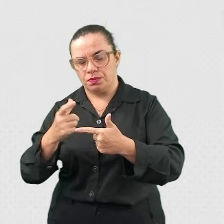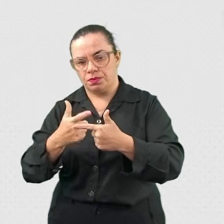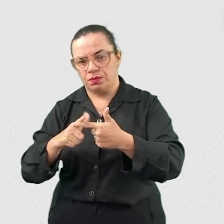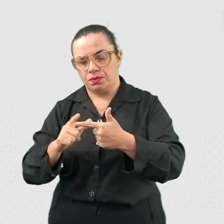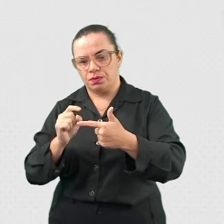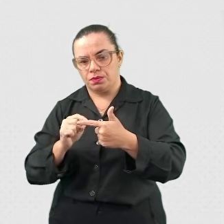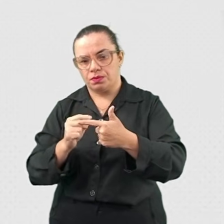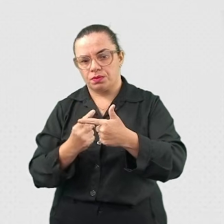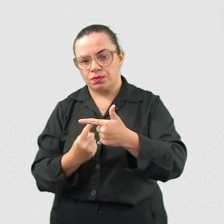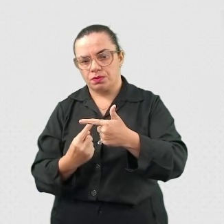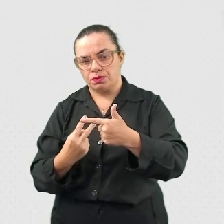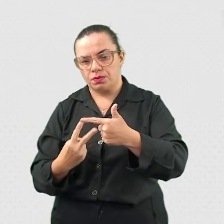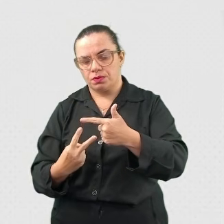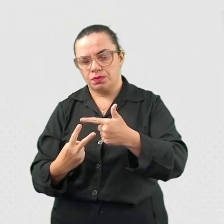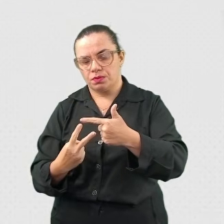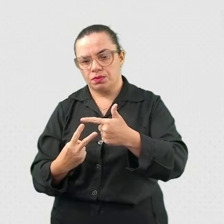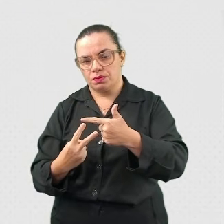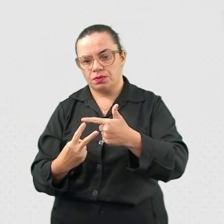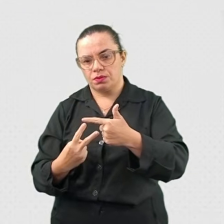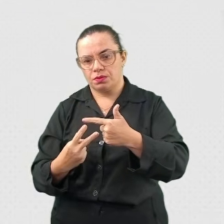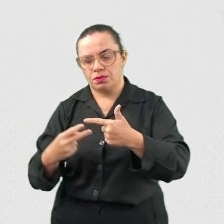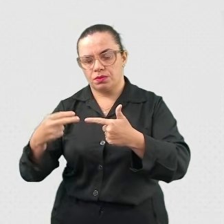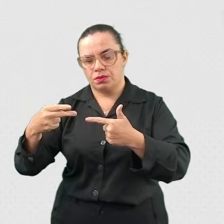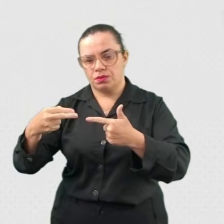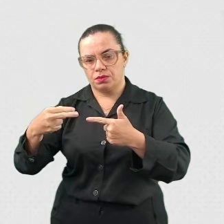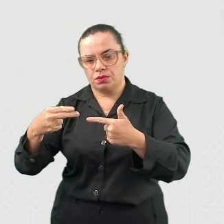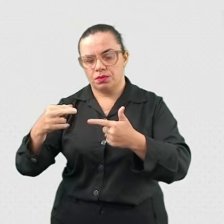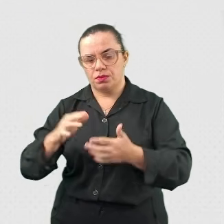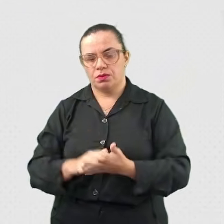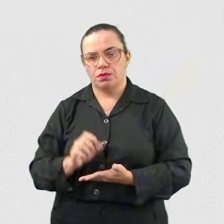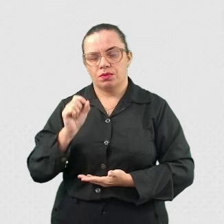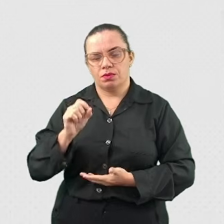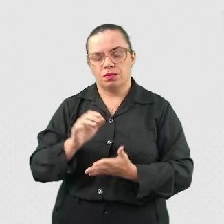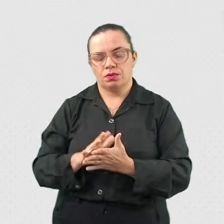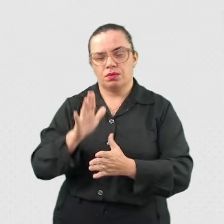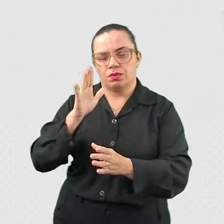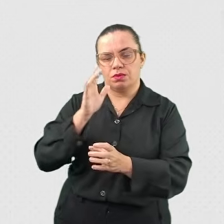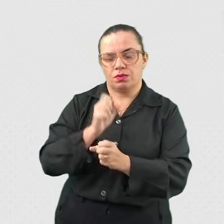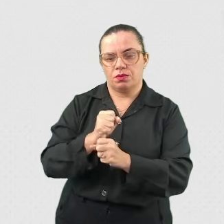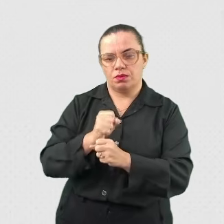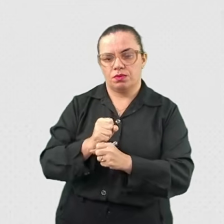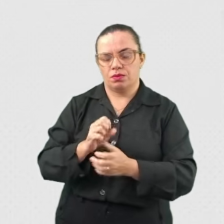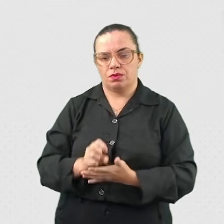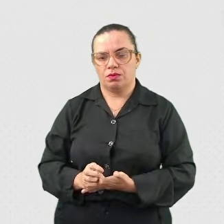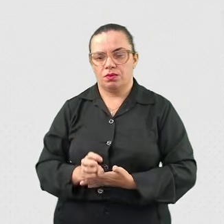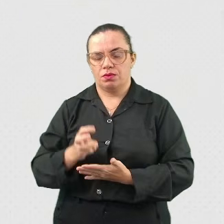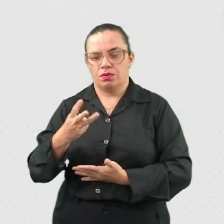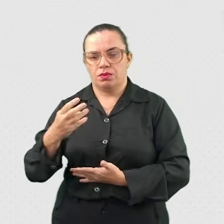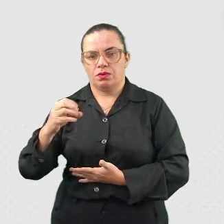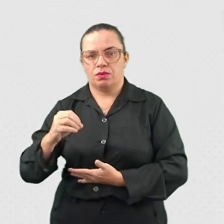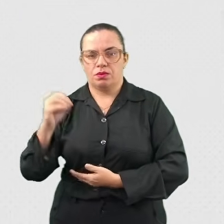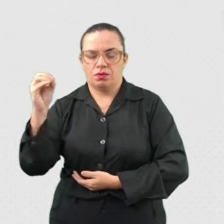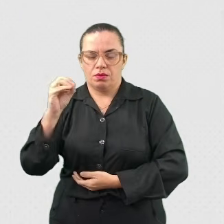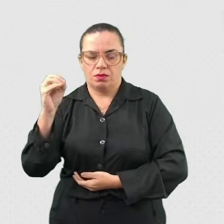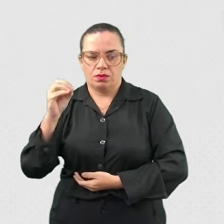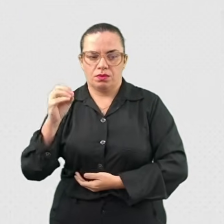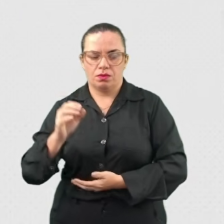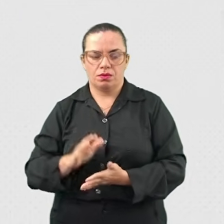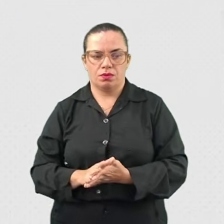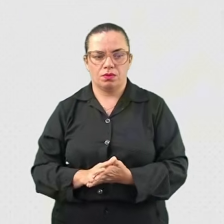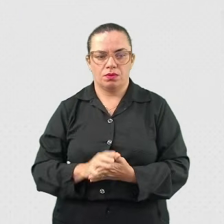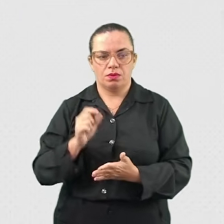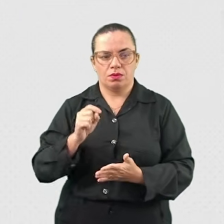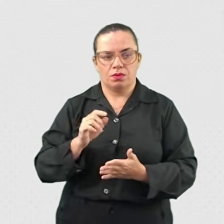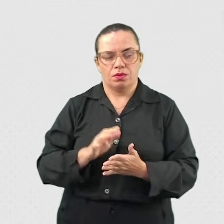dividido por 12. 36 por 12 dá 3. Coloca um zerinho, 30 graus. Esse é o ângulo